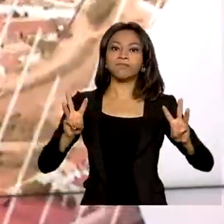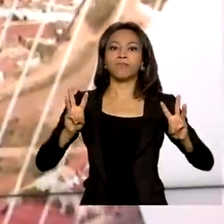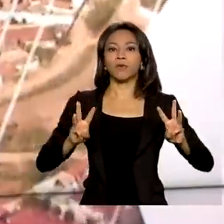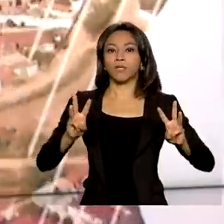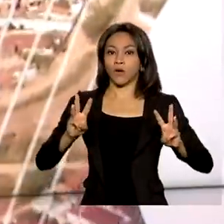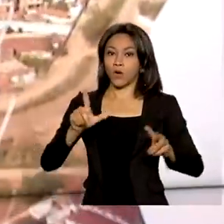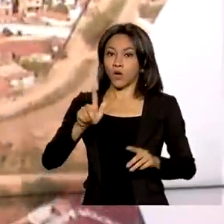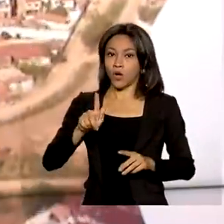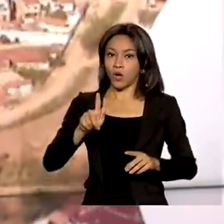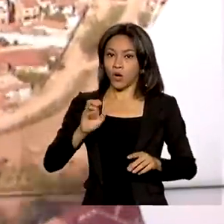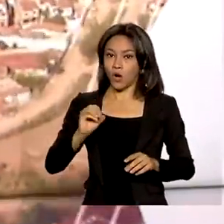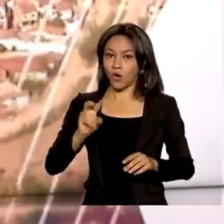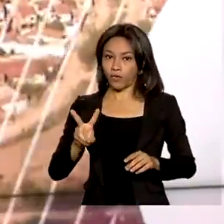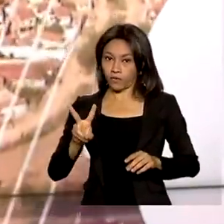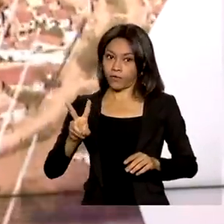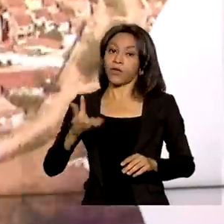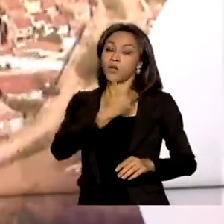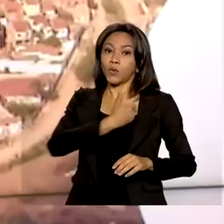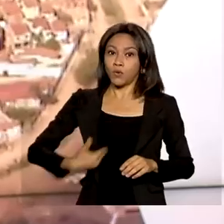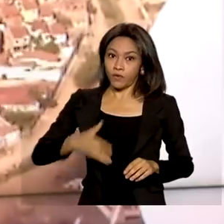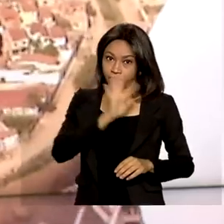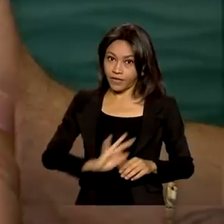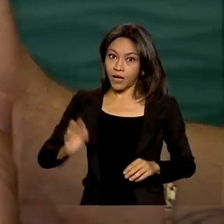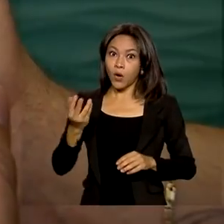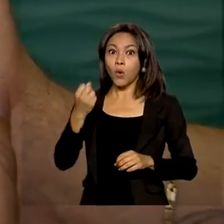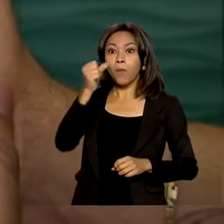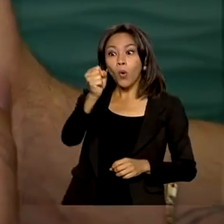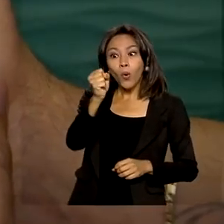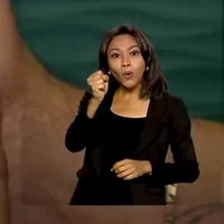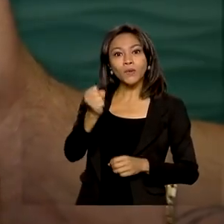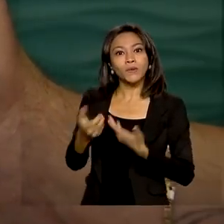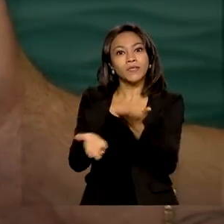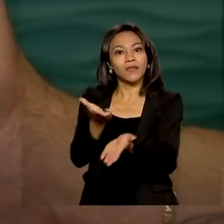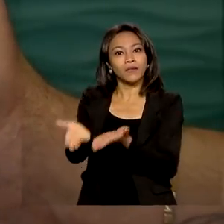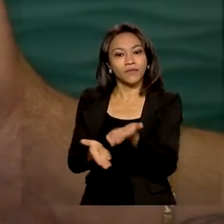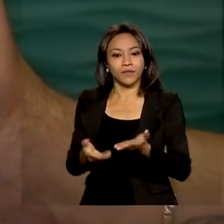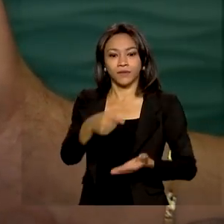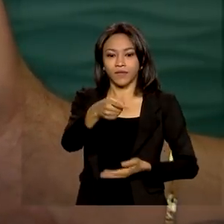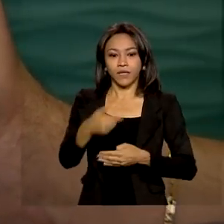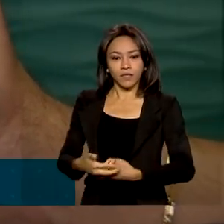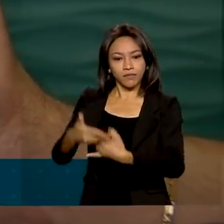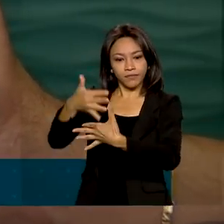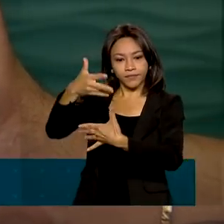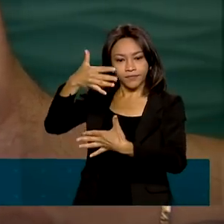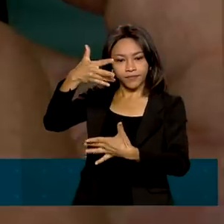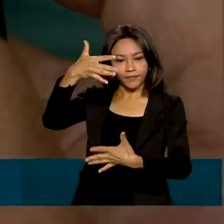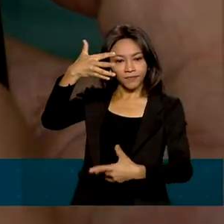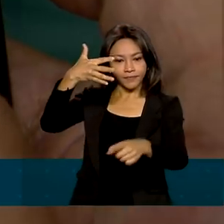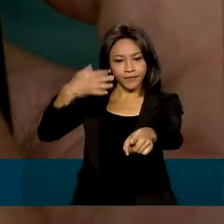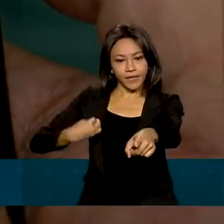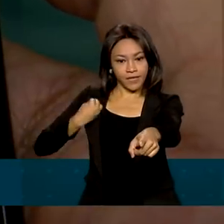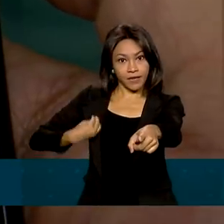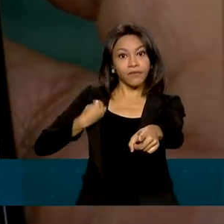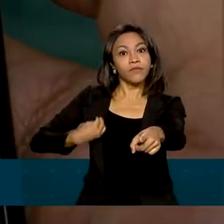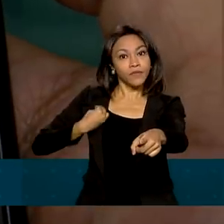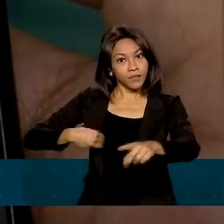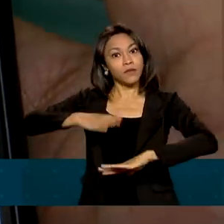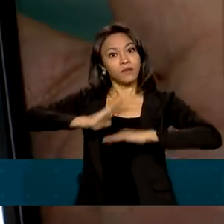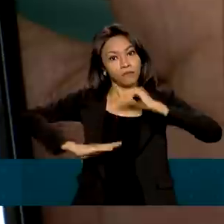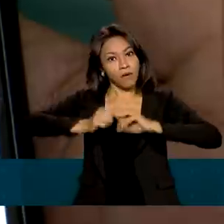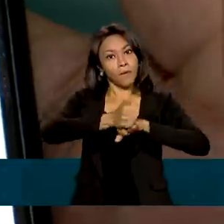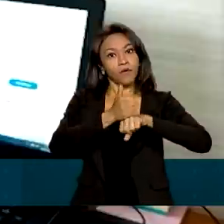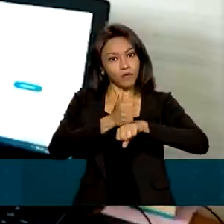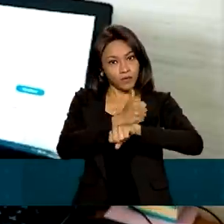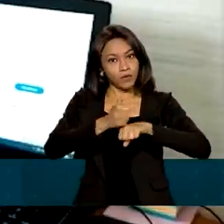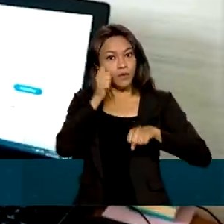do governo federal lançou o mais 8 Serviços digitais e o seu gove faz parte da vida profissional e particular